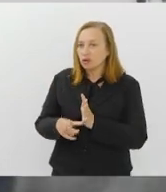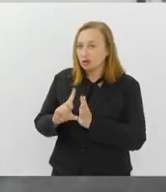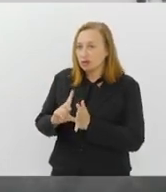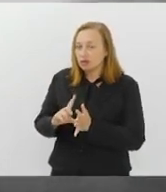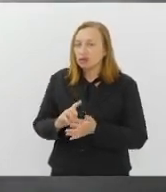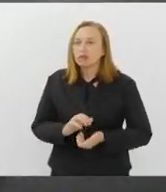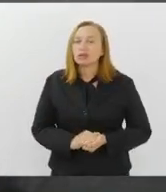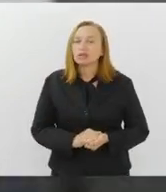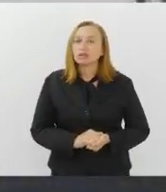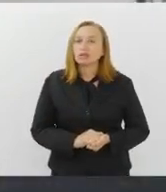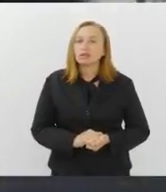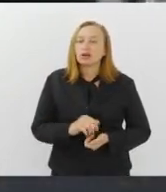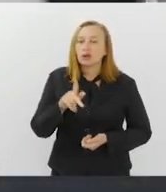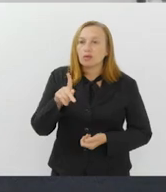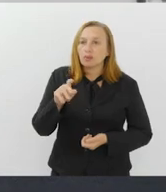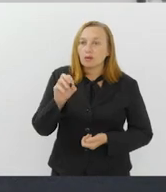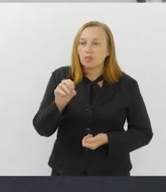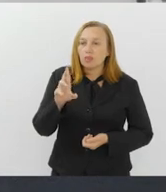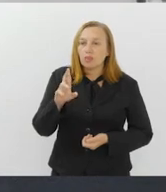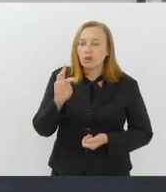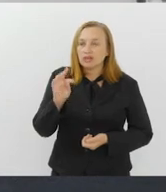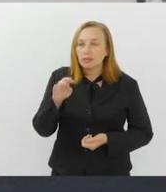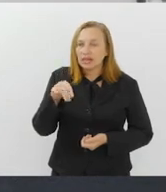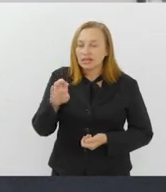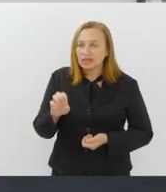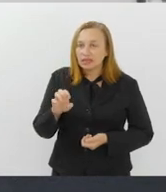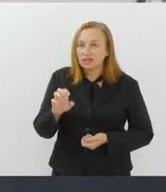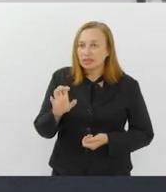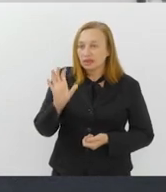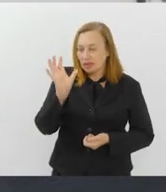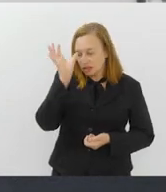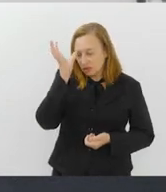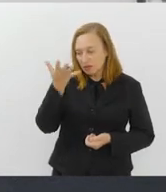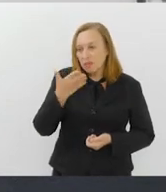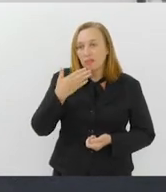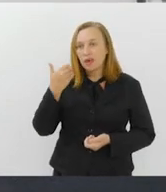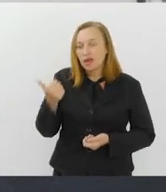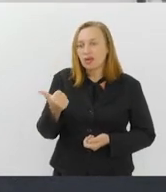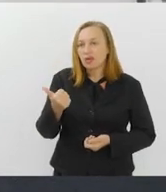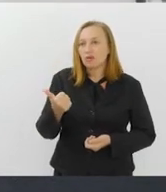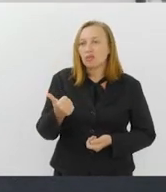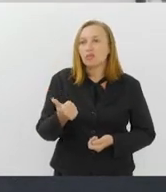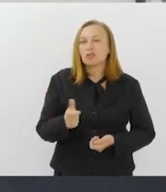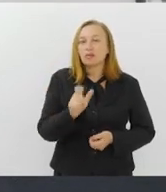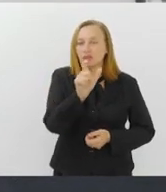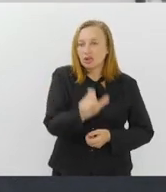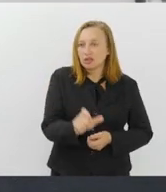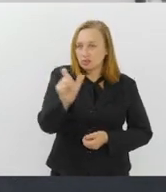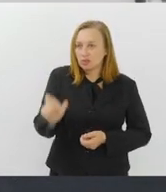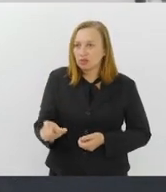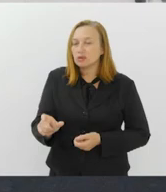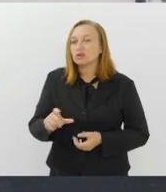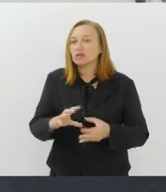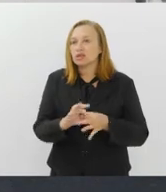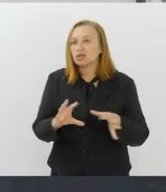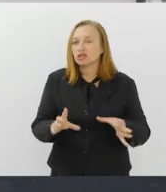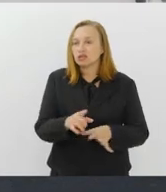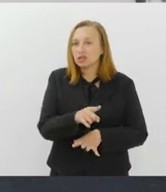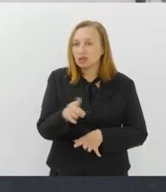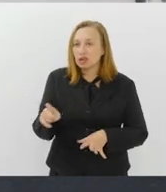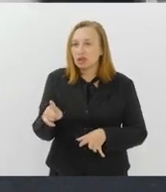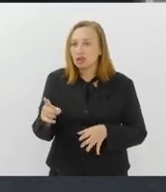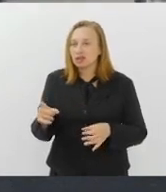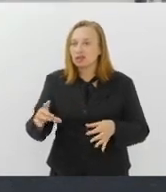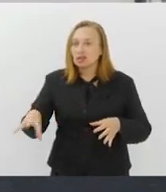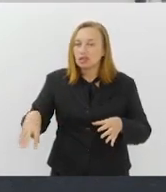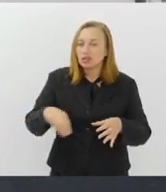a portabilidade é a solução mais eficaz para esses beneficiários, permitindo que eles migrem